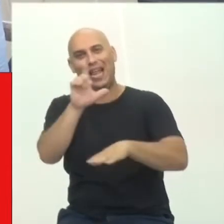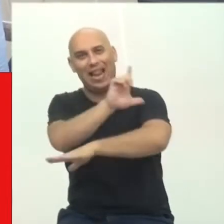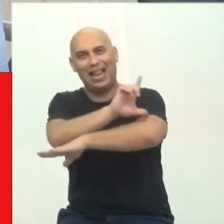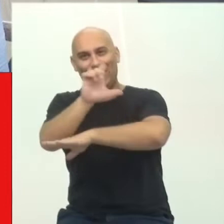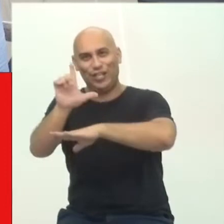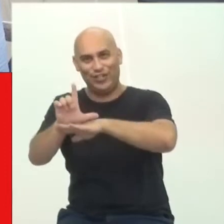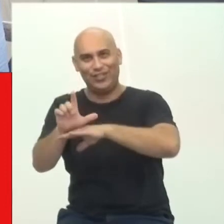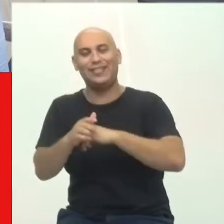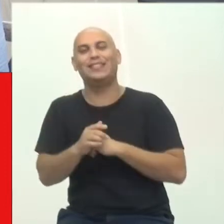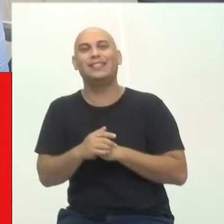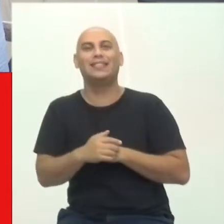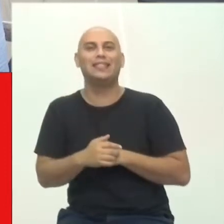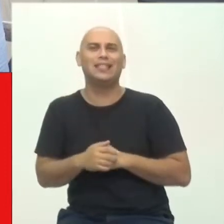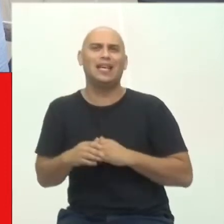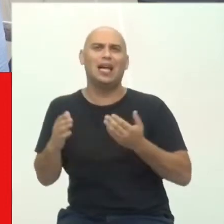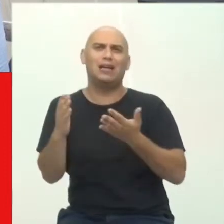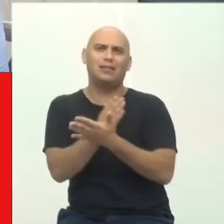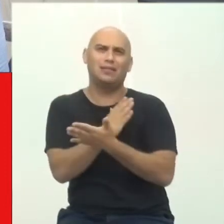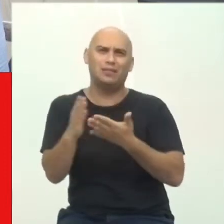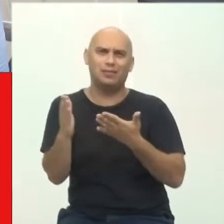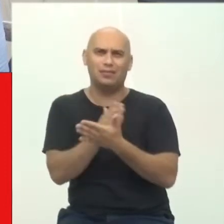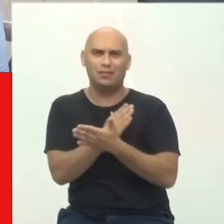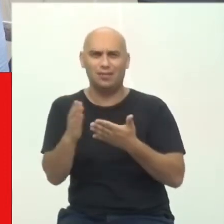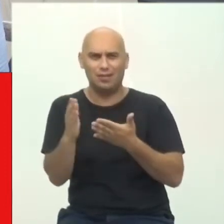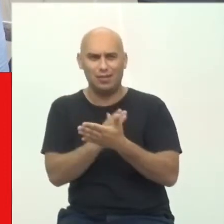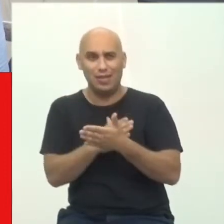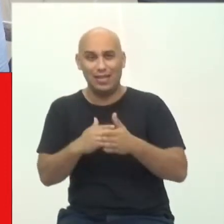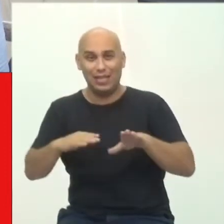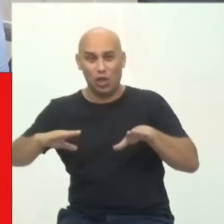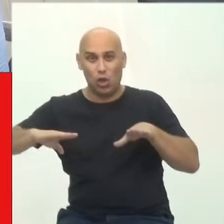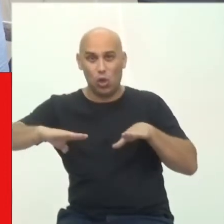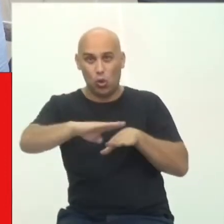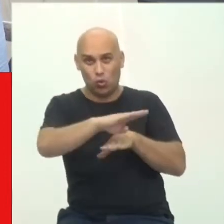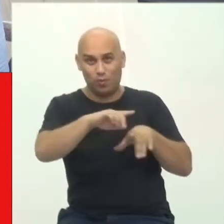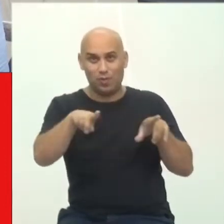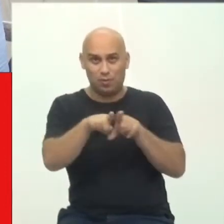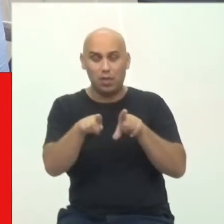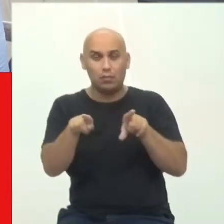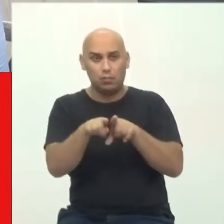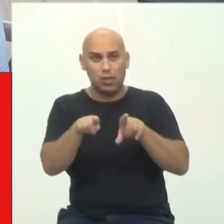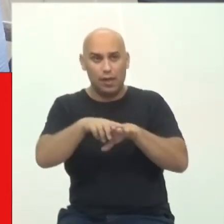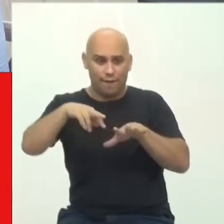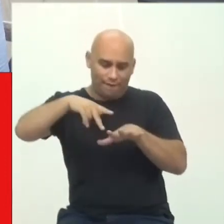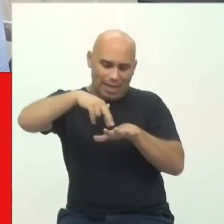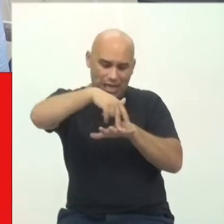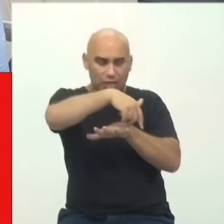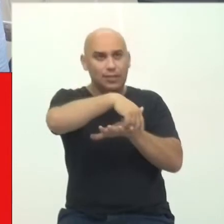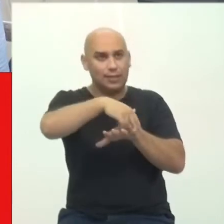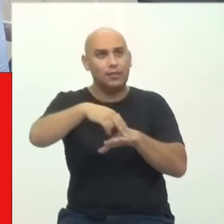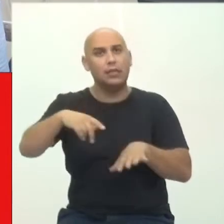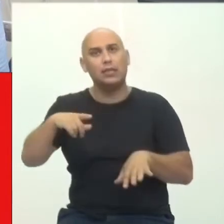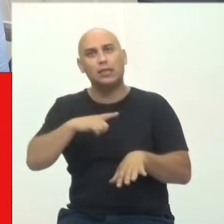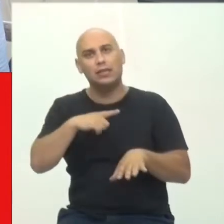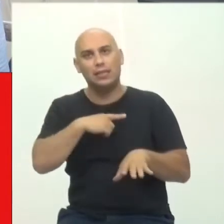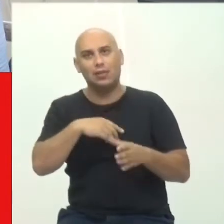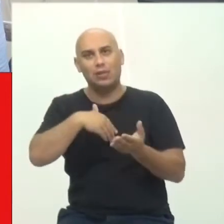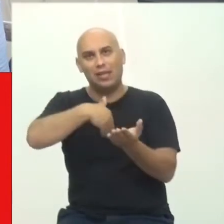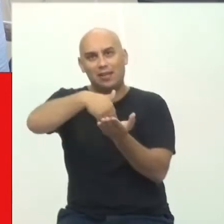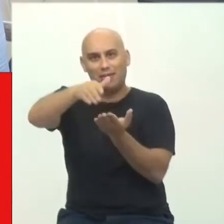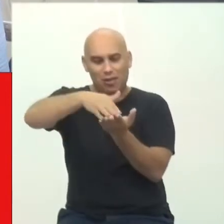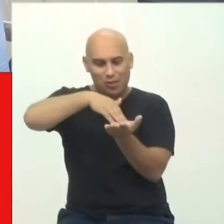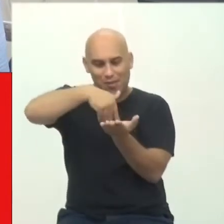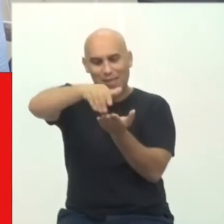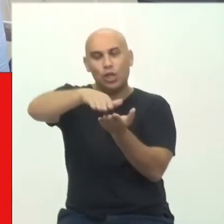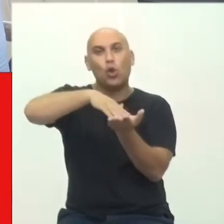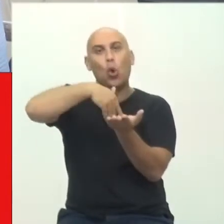tem algumas travessias ali, eles colocaram a faixa. Não tem a pintura de ciclovia,